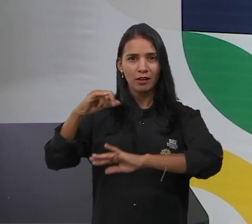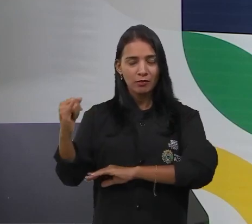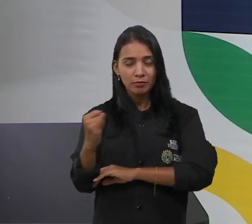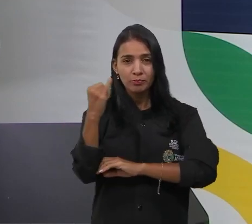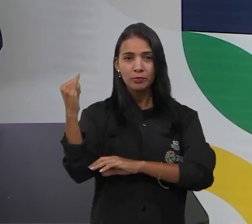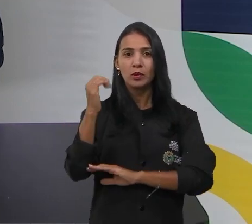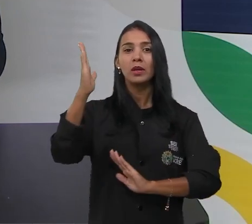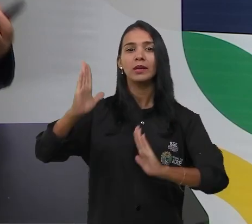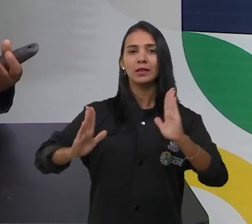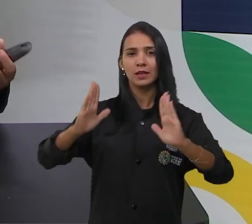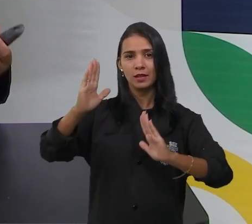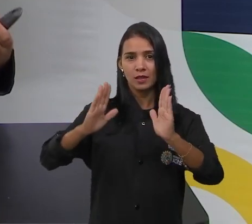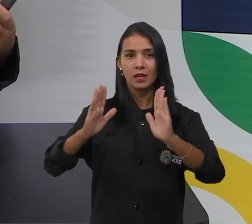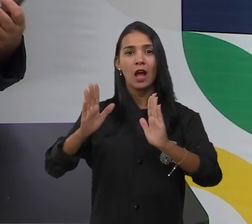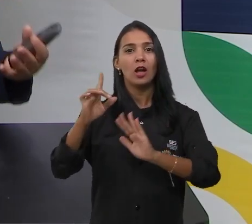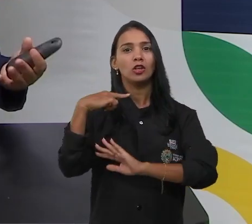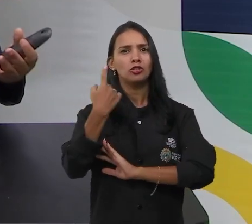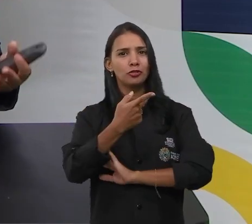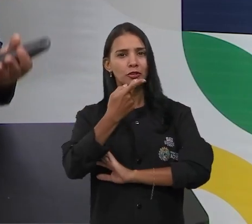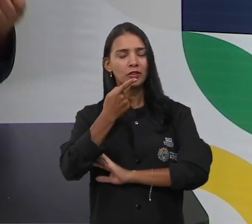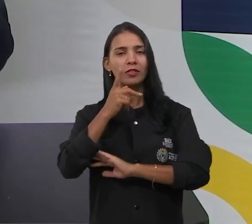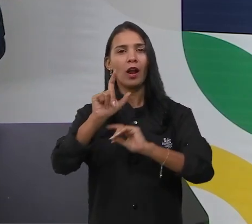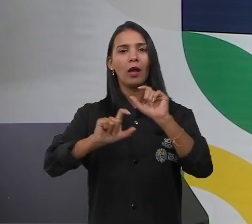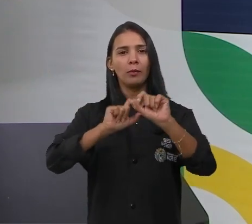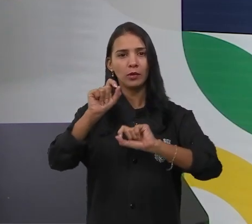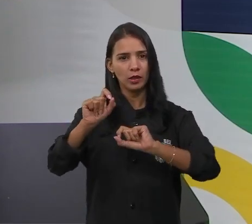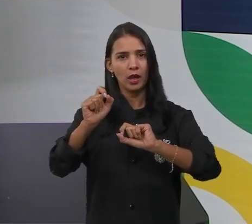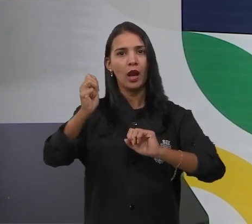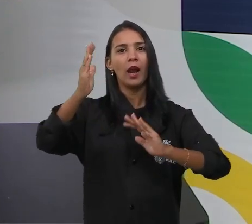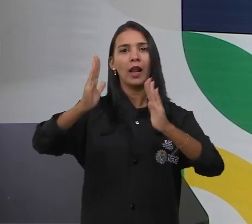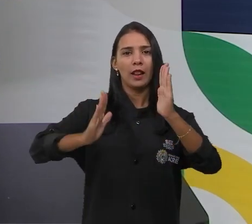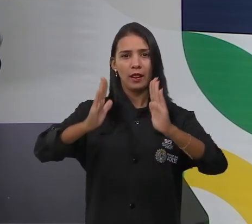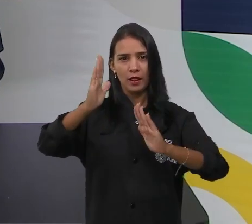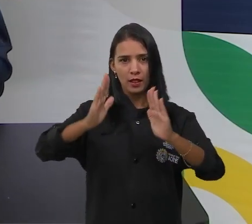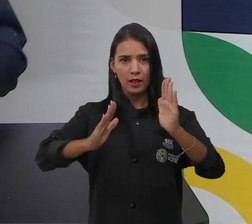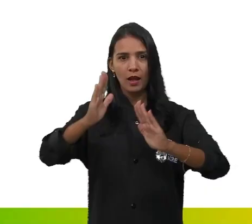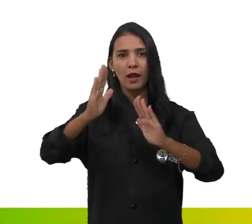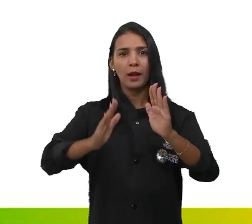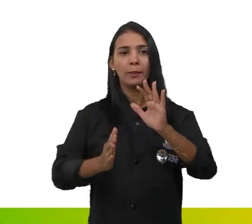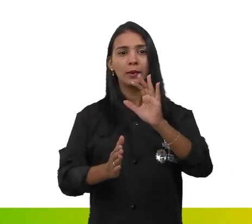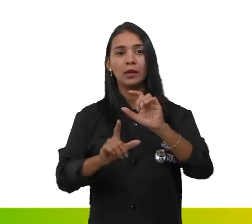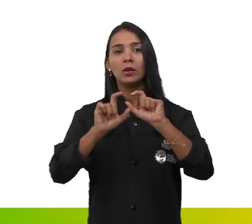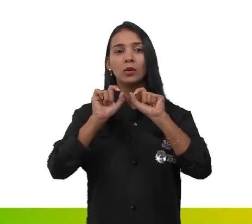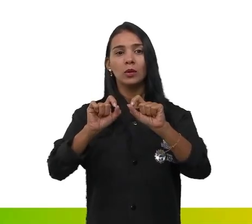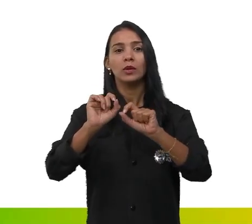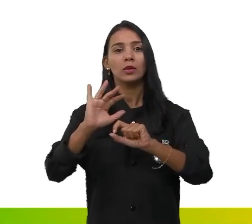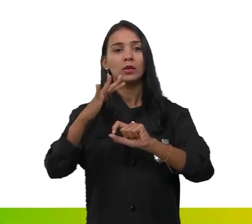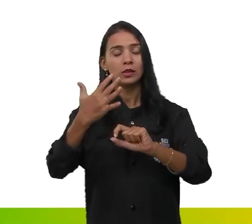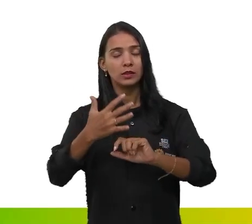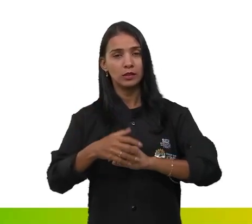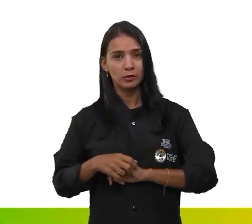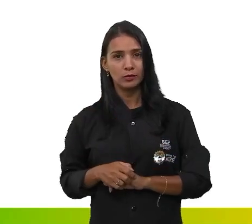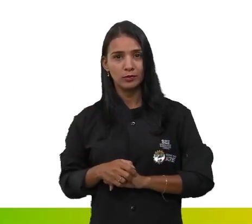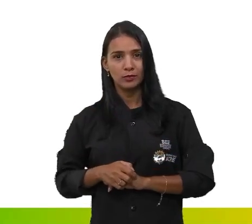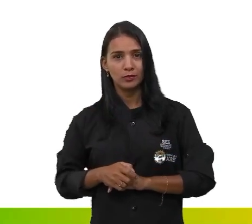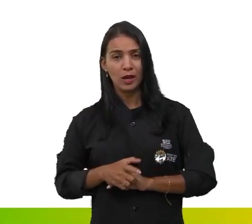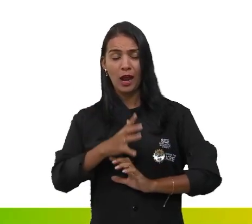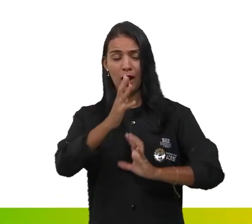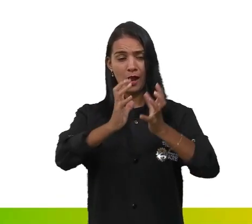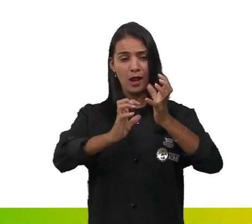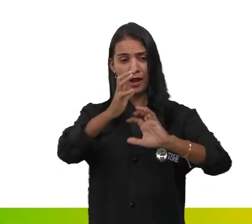uma consequência para a época que foi justamente a alternativa A. Nós estamos falando